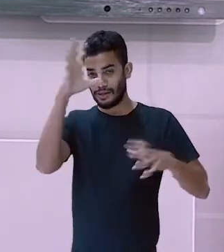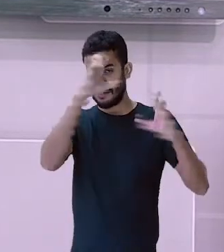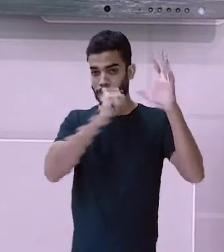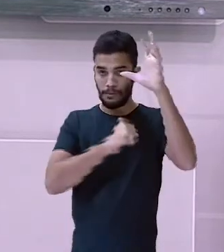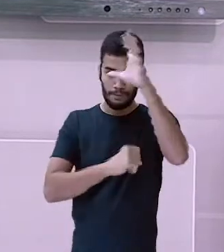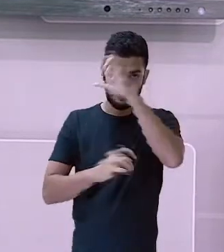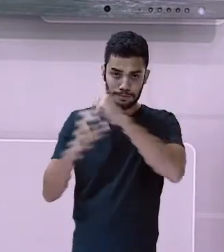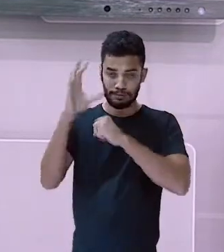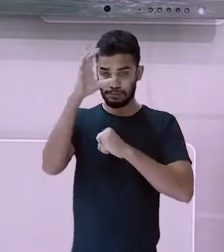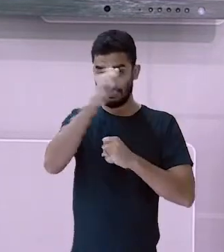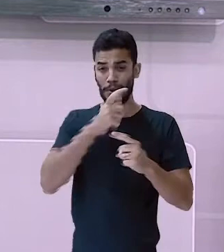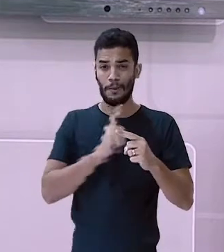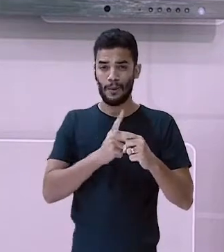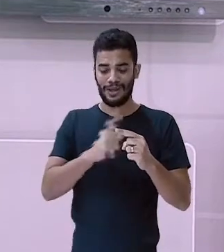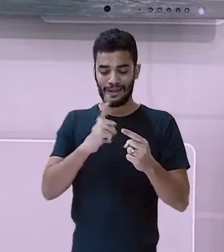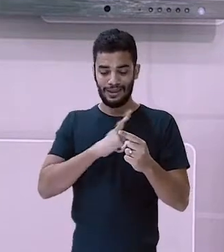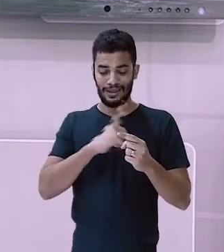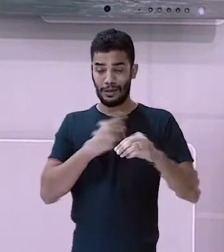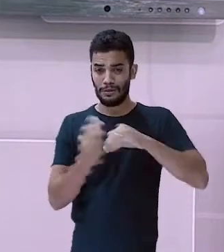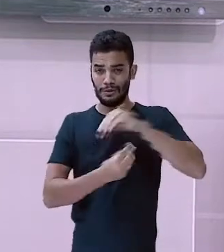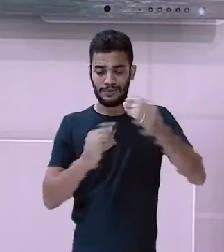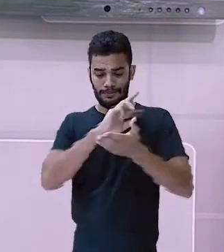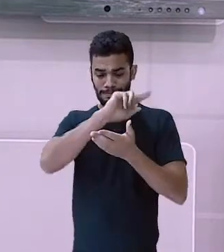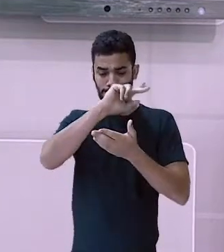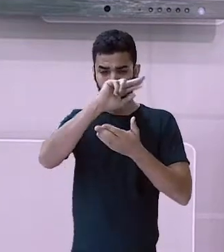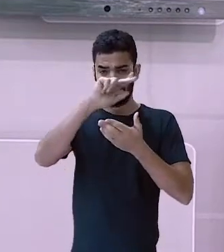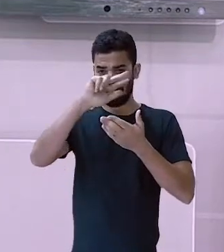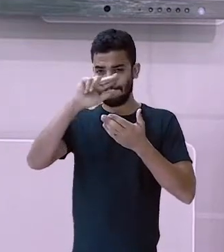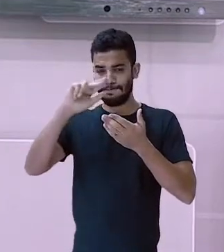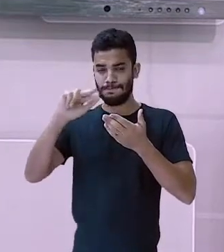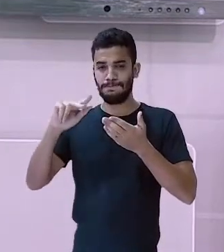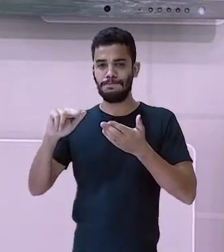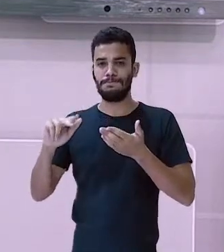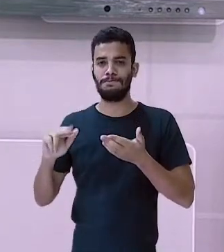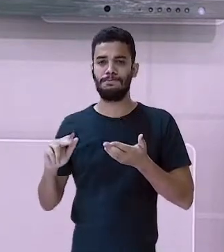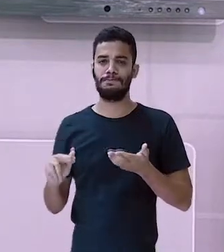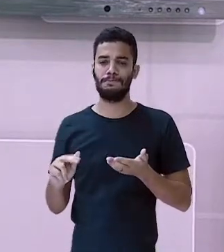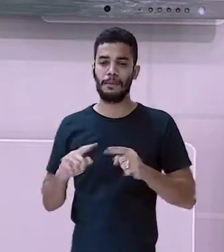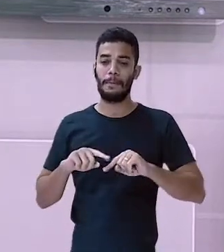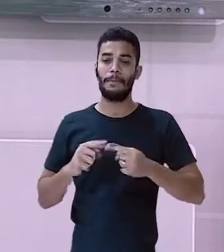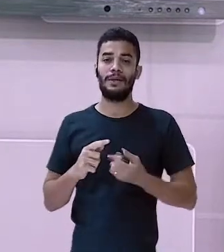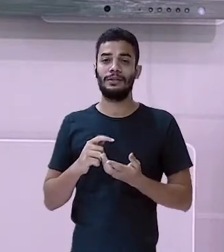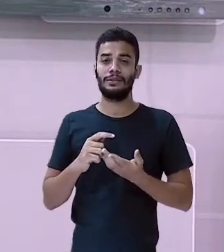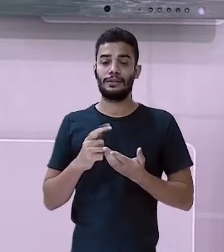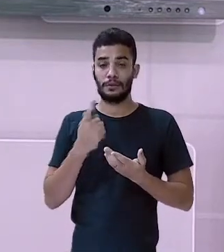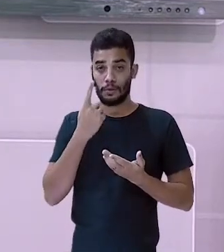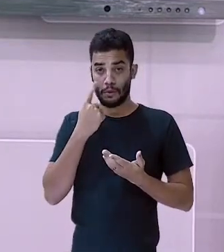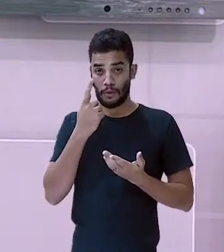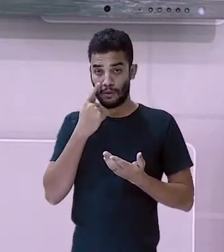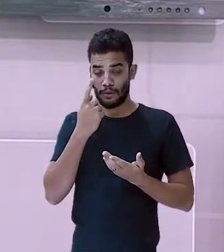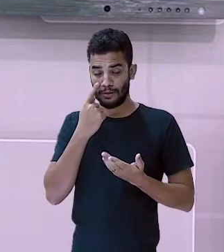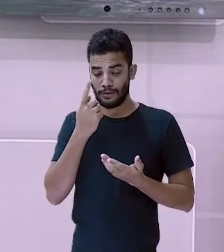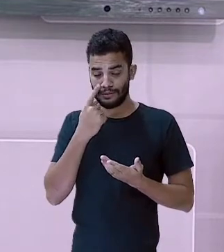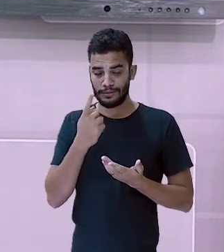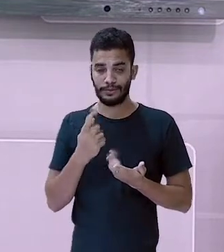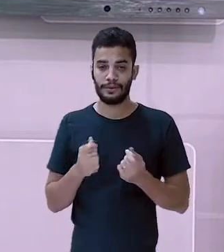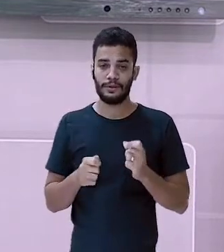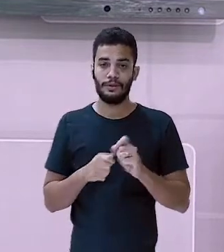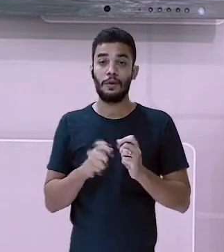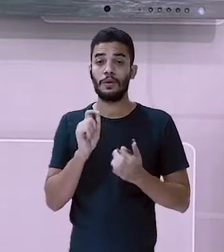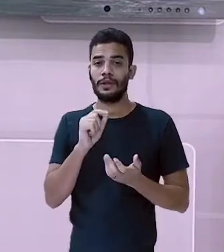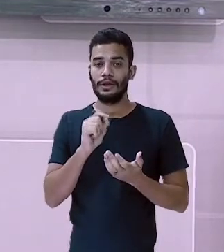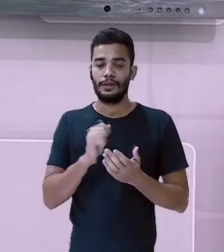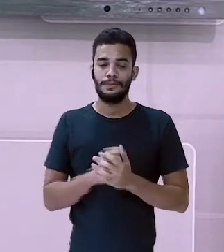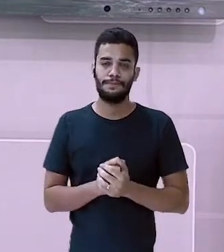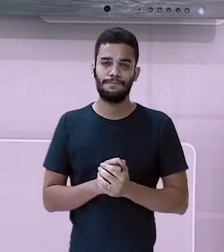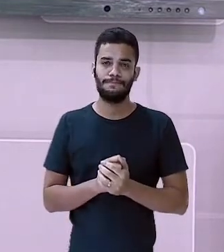são muitas misturas. E aí, já deixei uma dica para você. Olha só. O